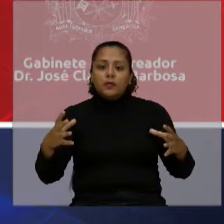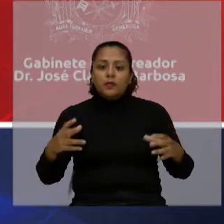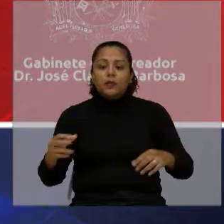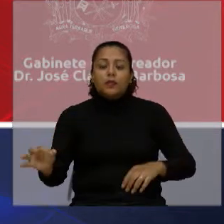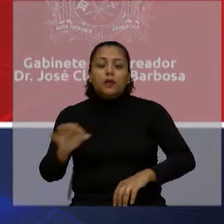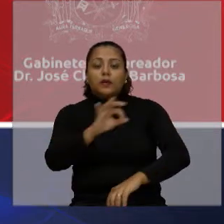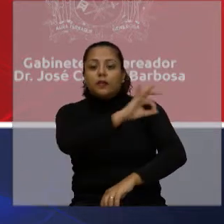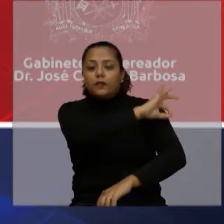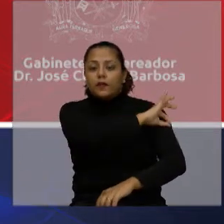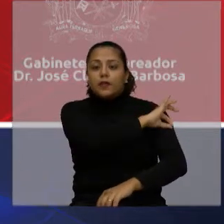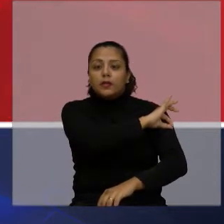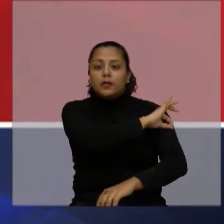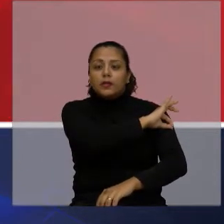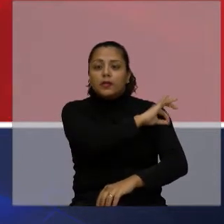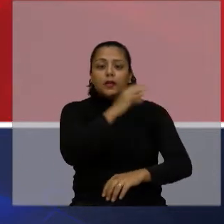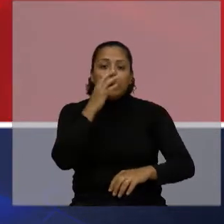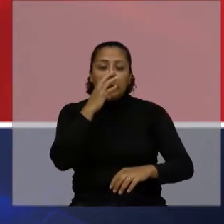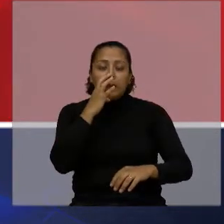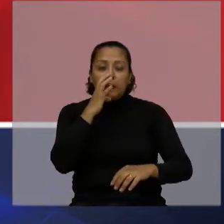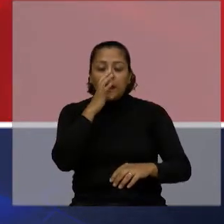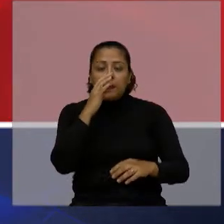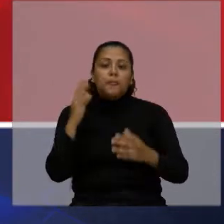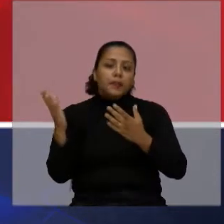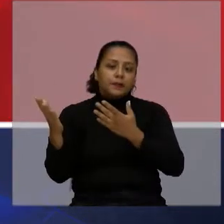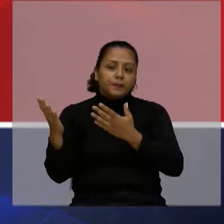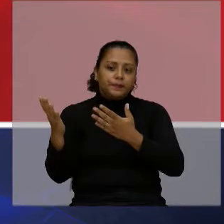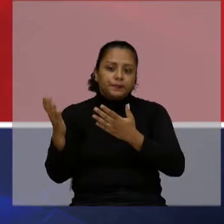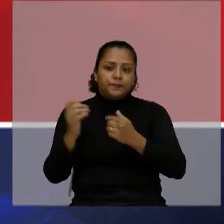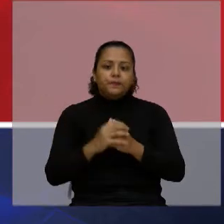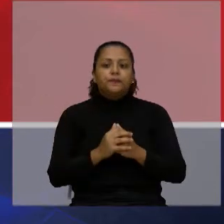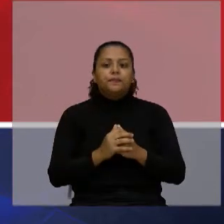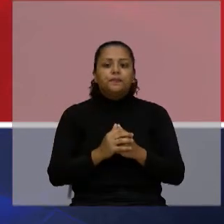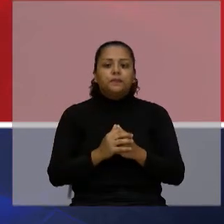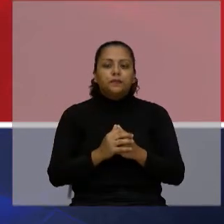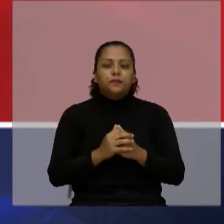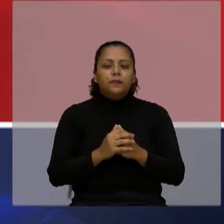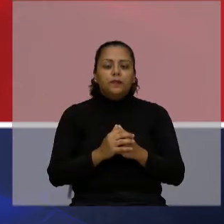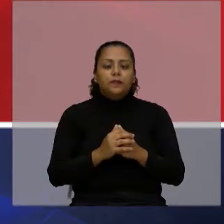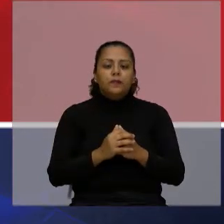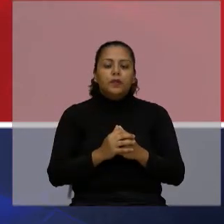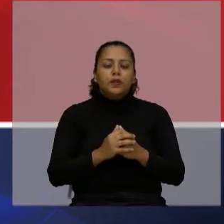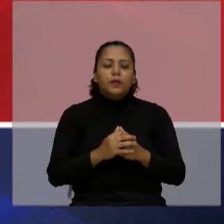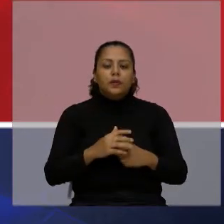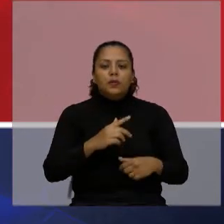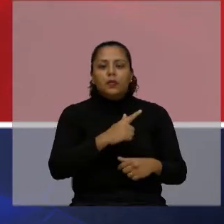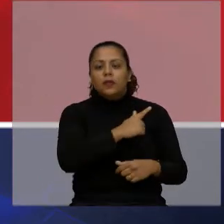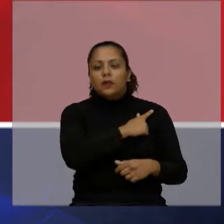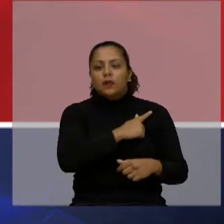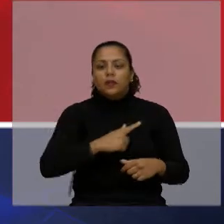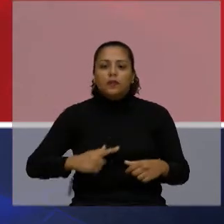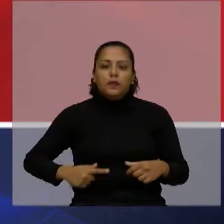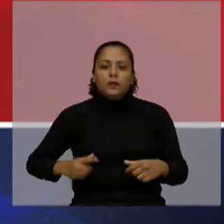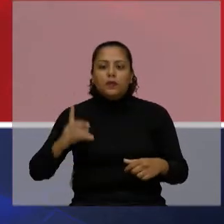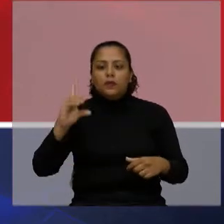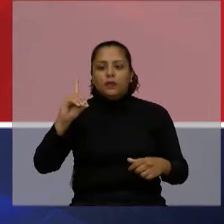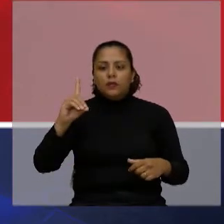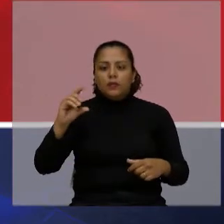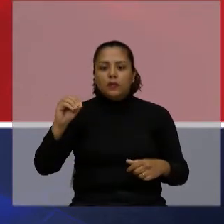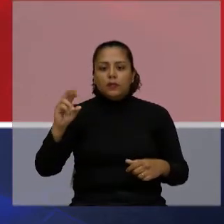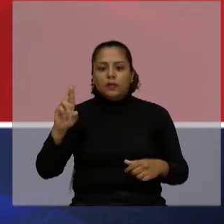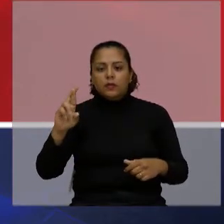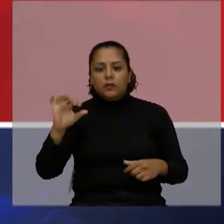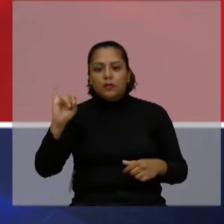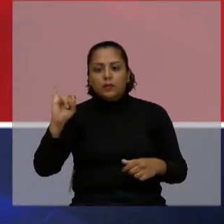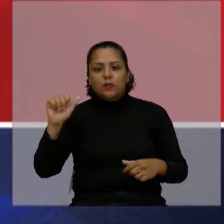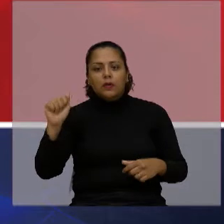vacina. Próximo. O governador Dória anunciou essa semana, né,